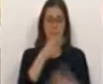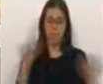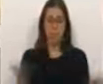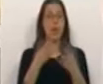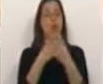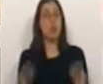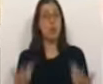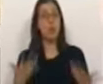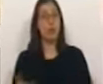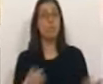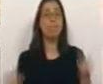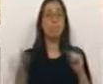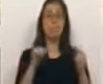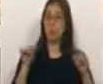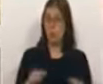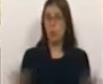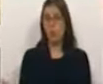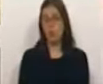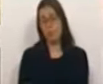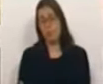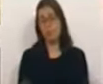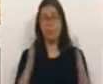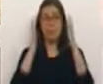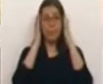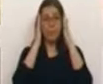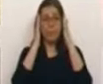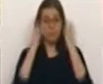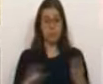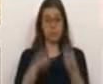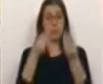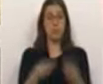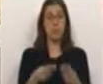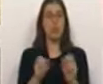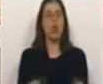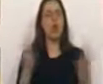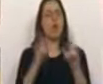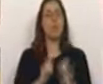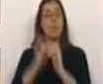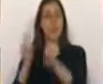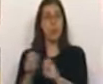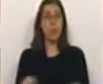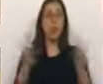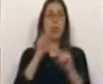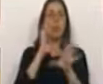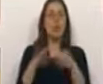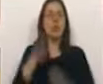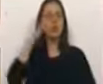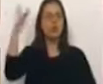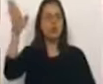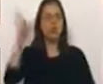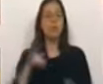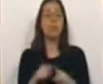A solução que estamos aqui a discutir hoje, ou melhor, a entrega do novo banco a um grupo